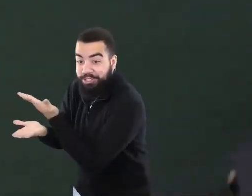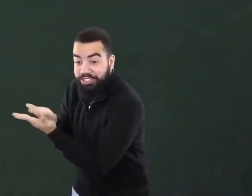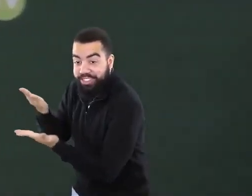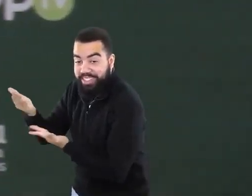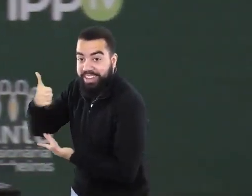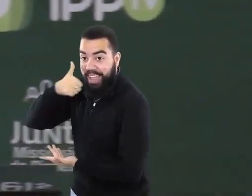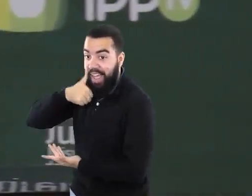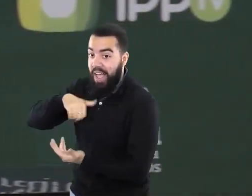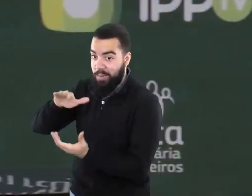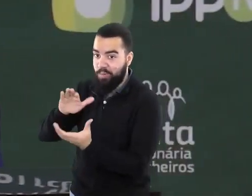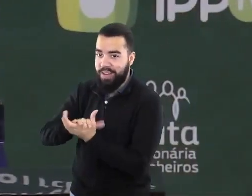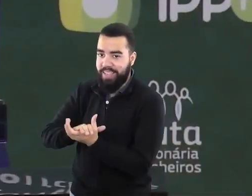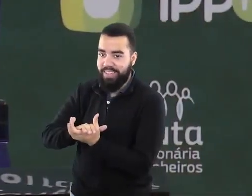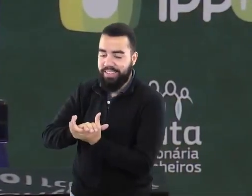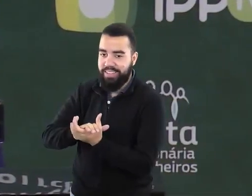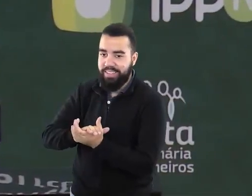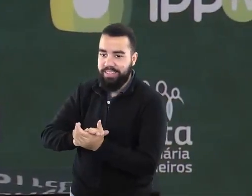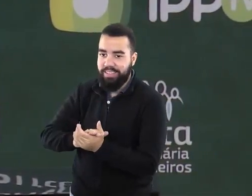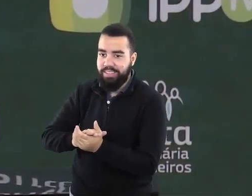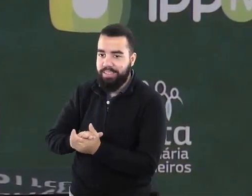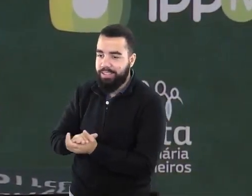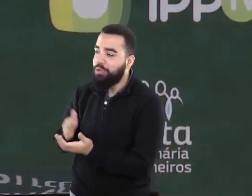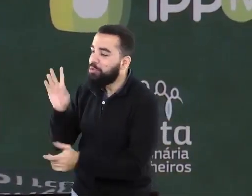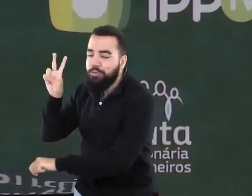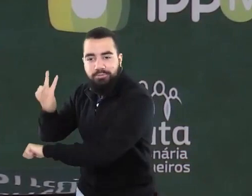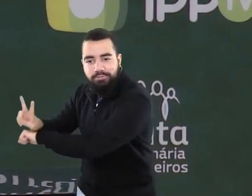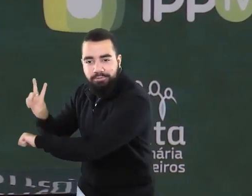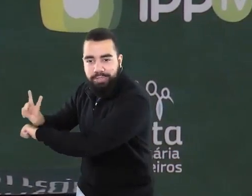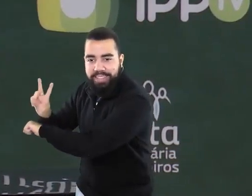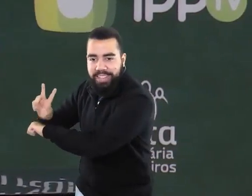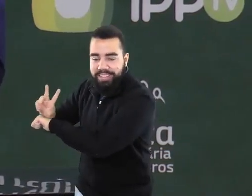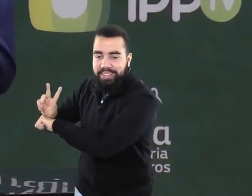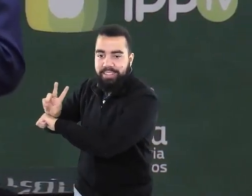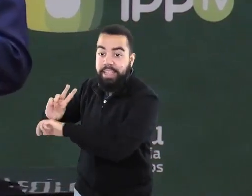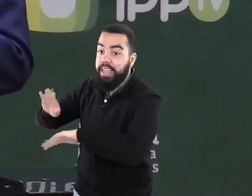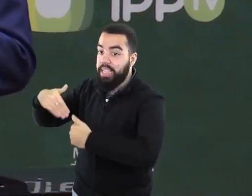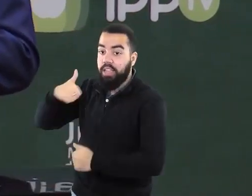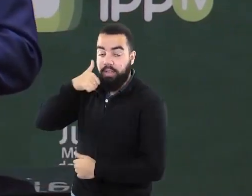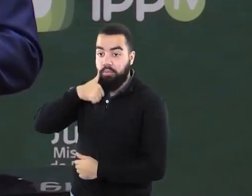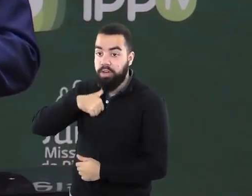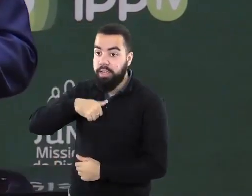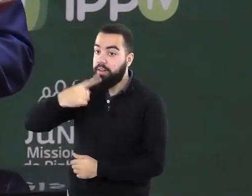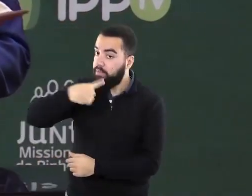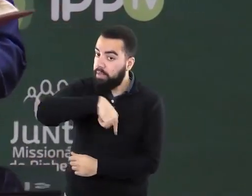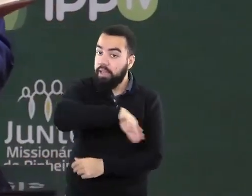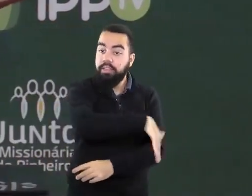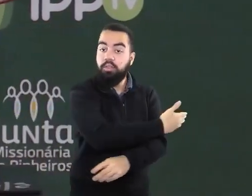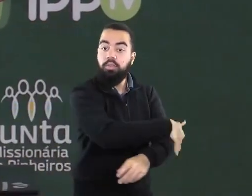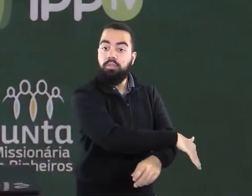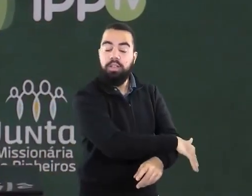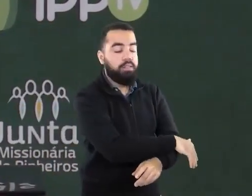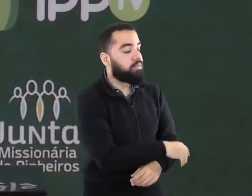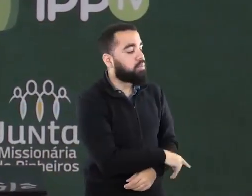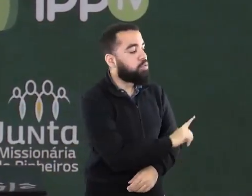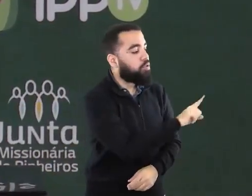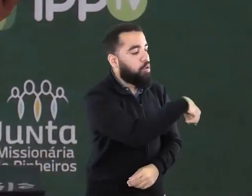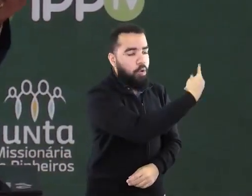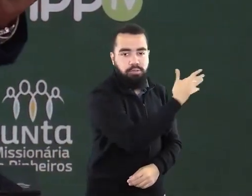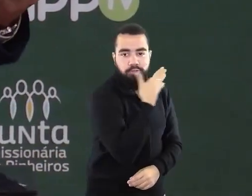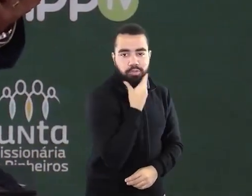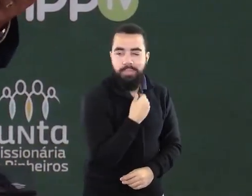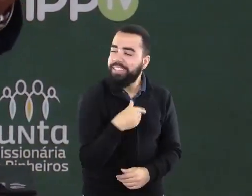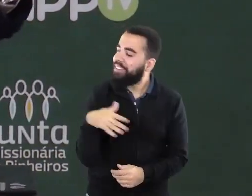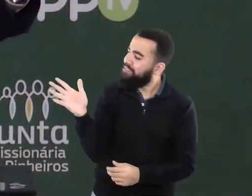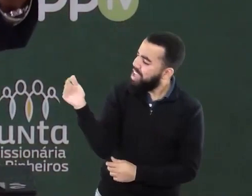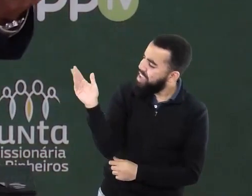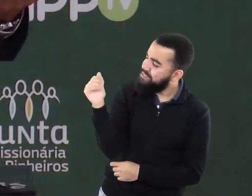mulher é santificada, ela é protegida, ela é resguardada por esse amor. O marido